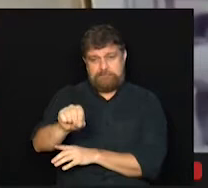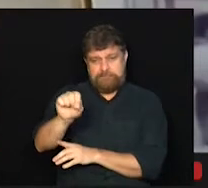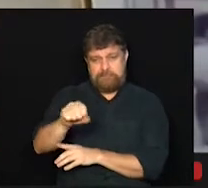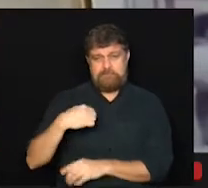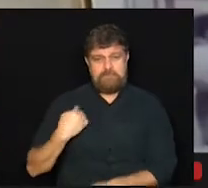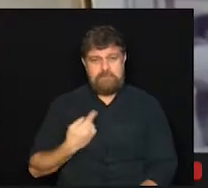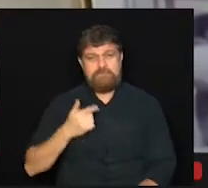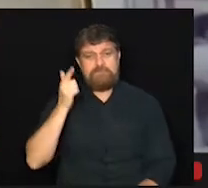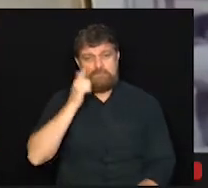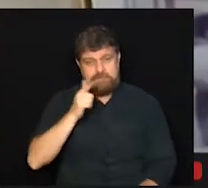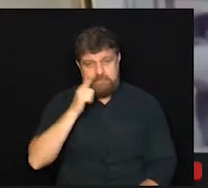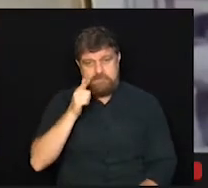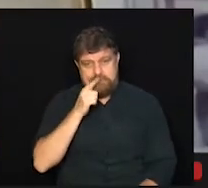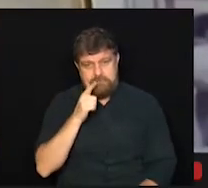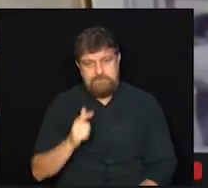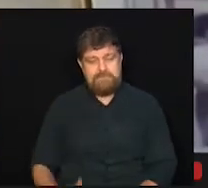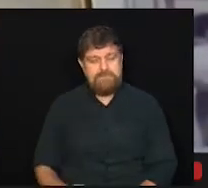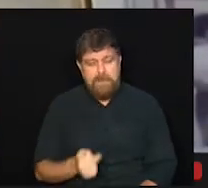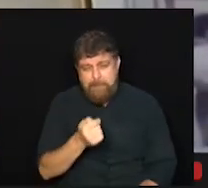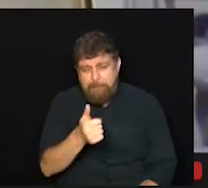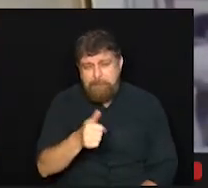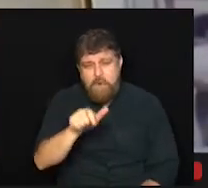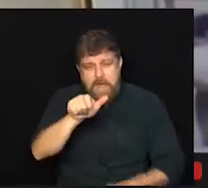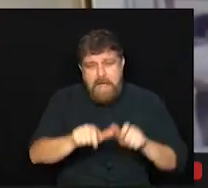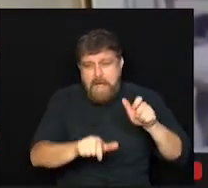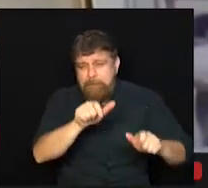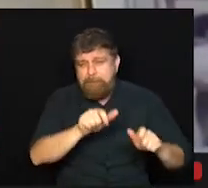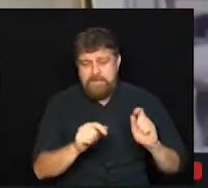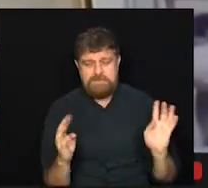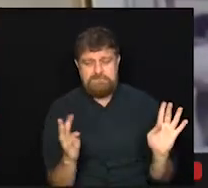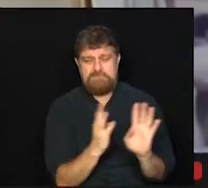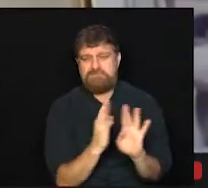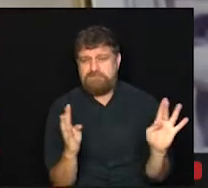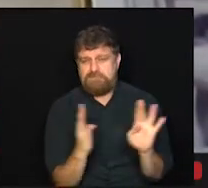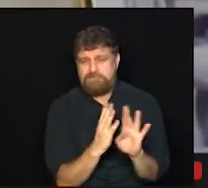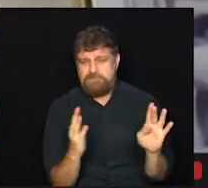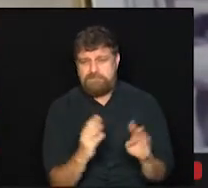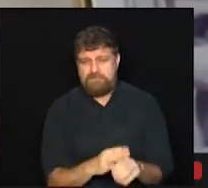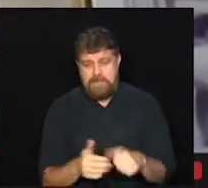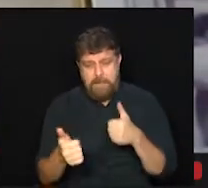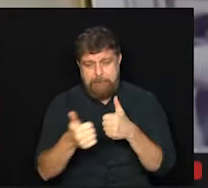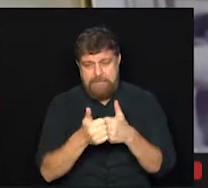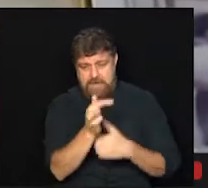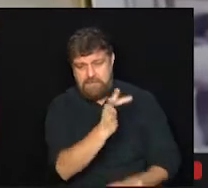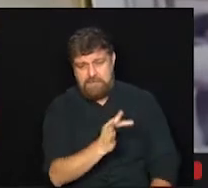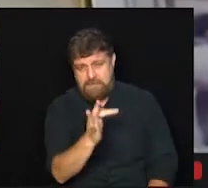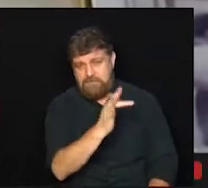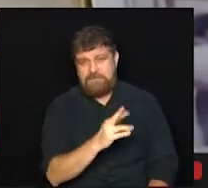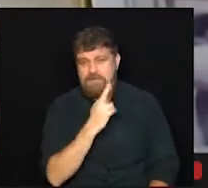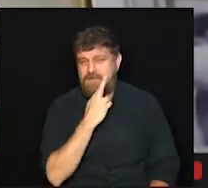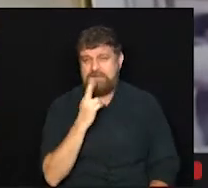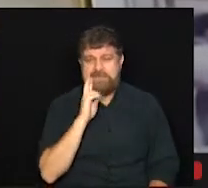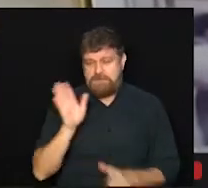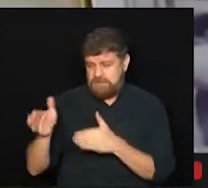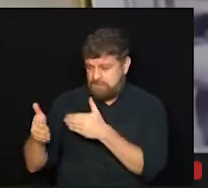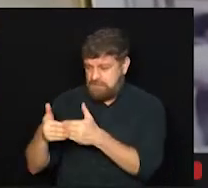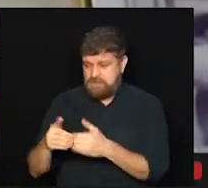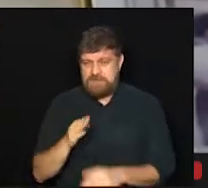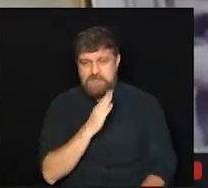reduzimos drasticamente o consumo ao redor do campus, né? Então, restaurantes,